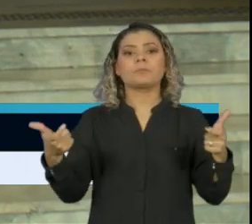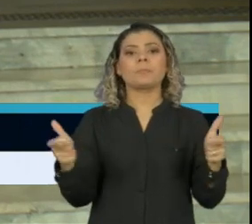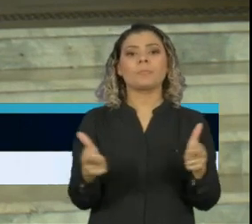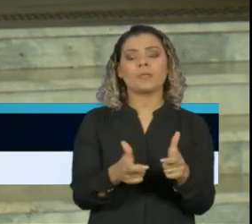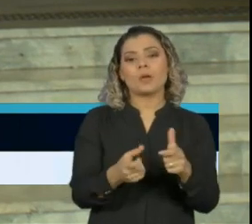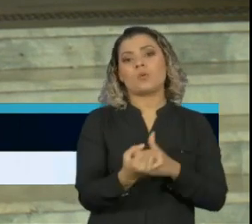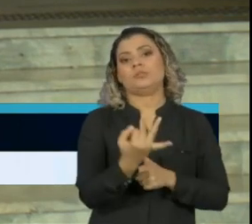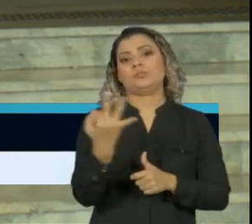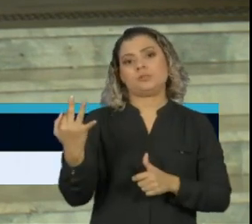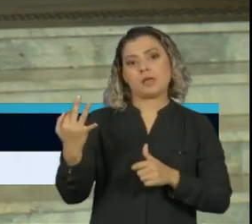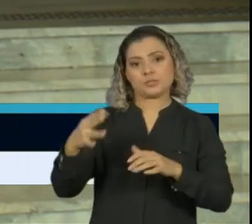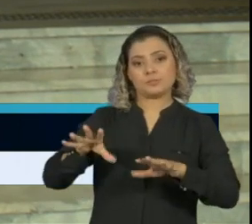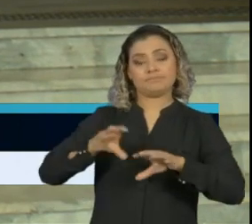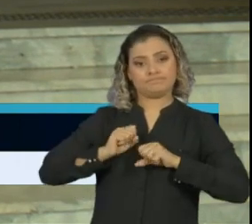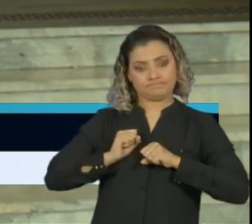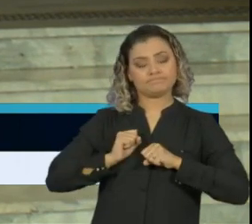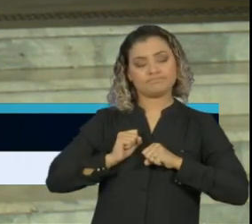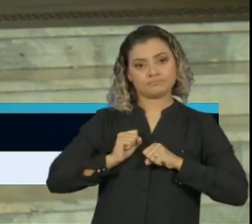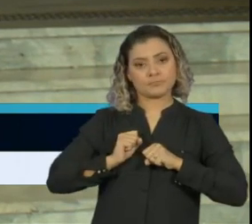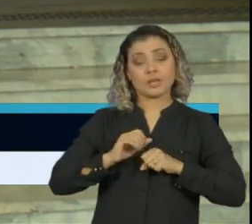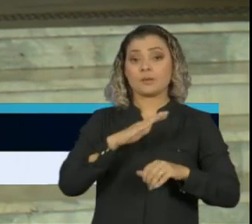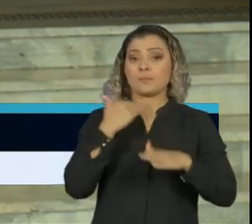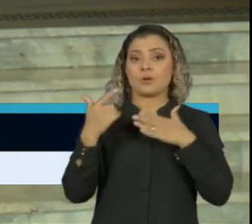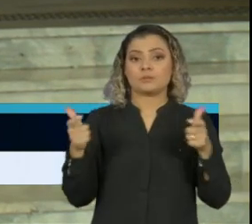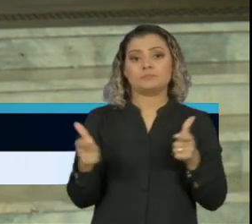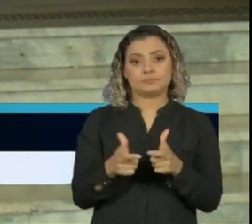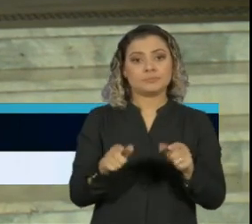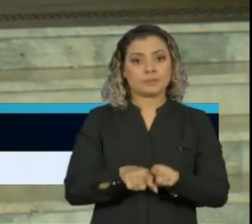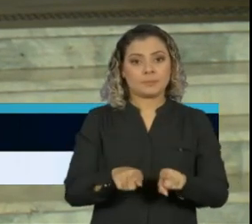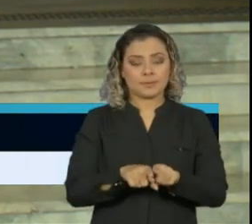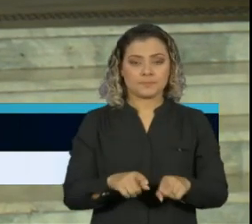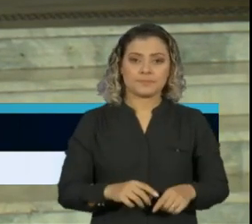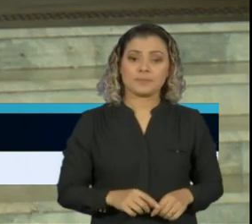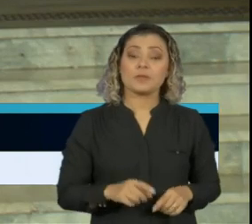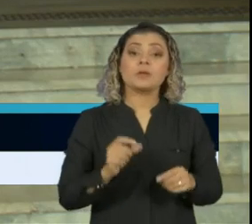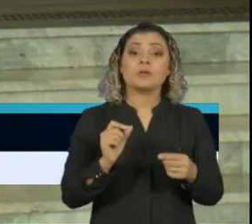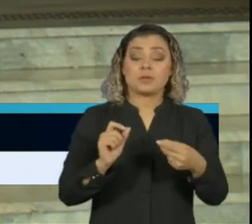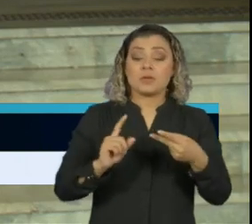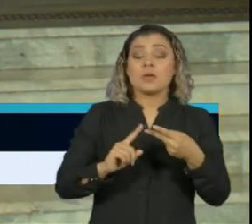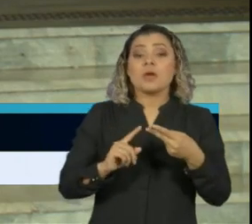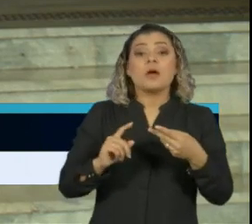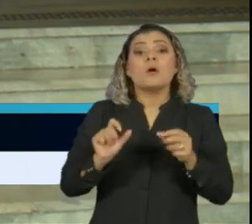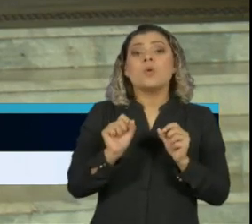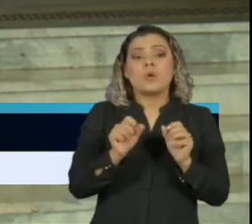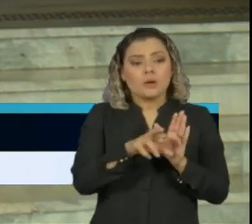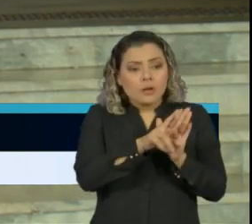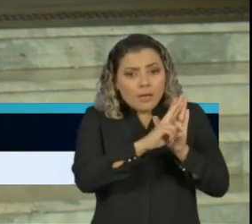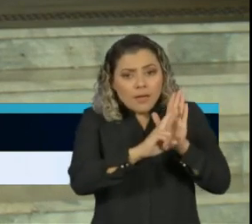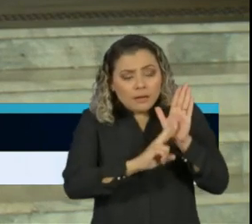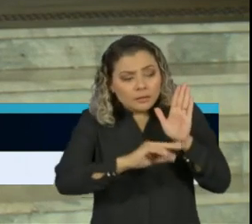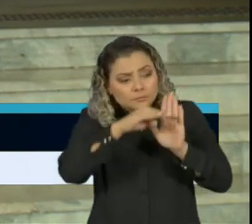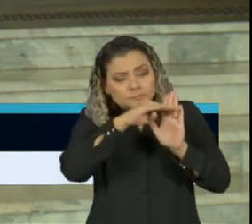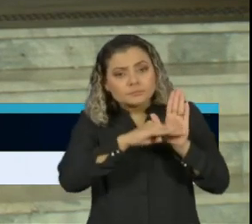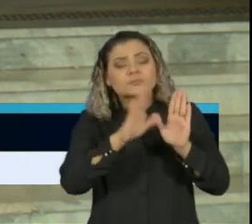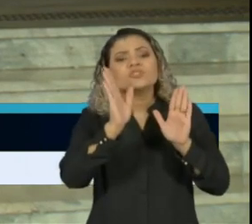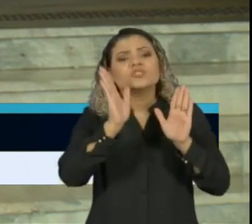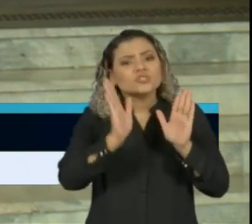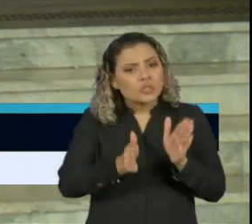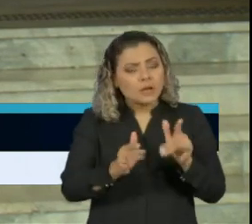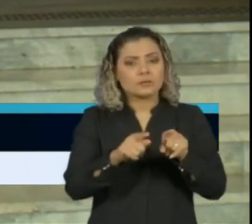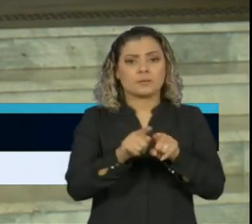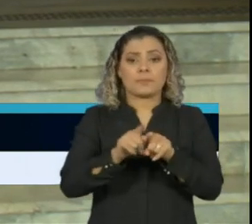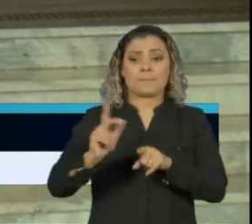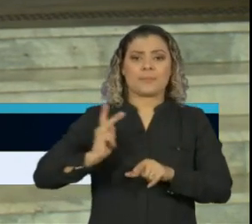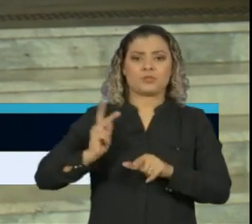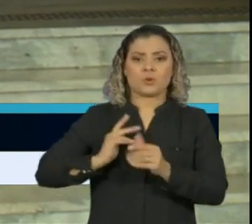de casos e de óbitos. O segundo, inquéritos soroepidemiológicos, que já estão acontecendo na